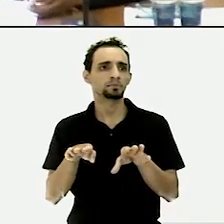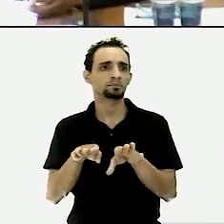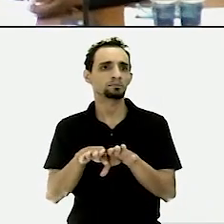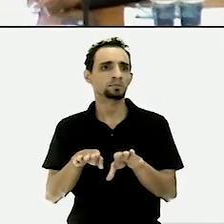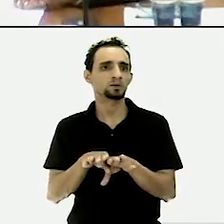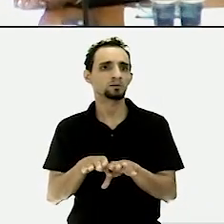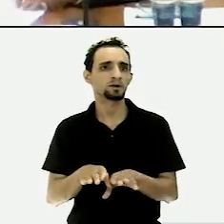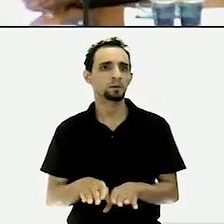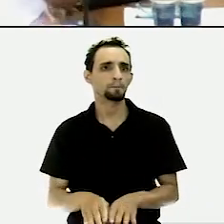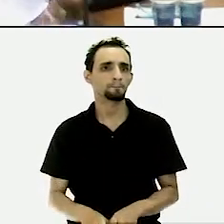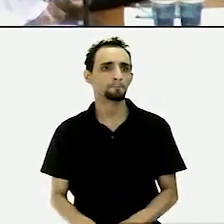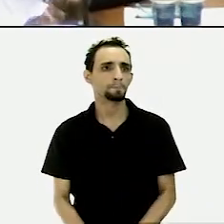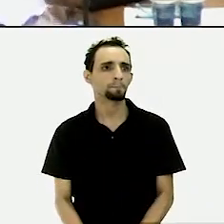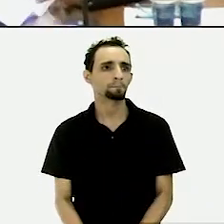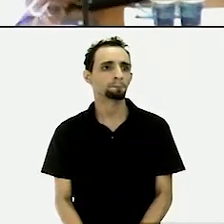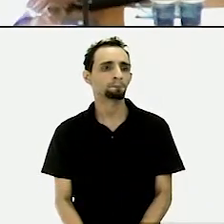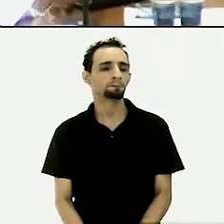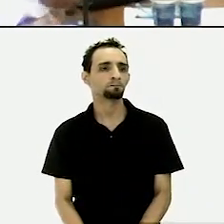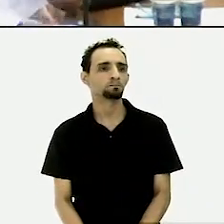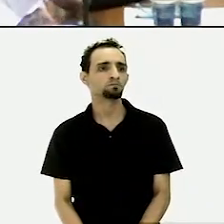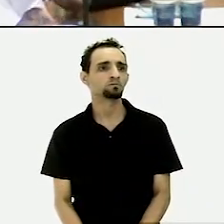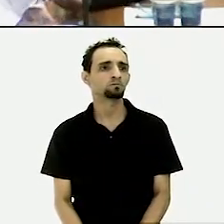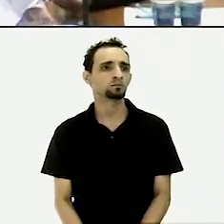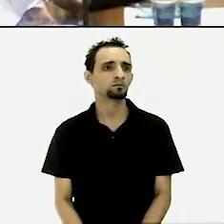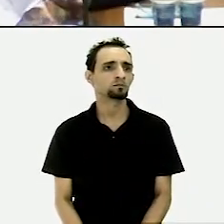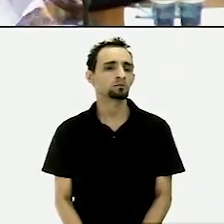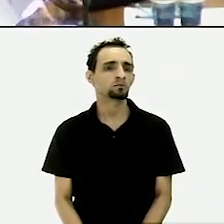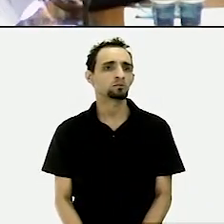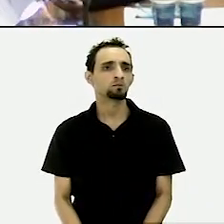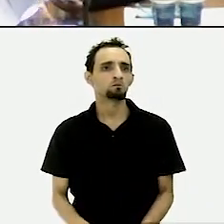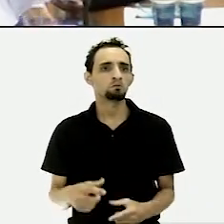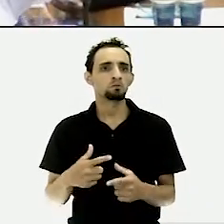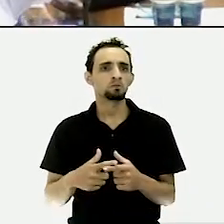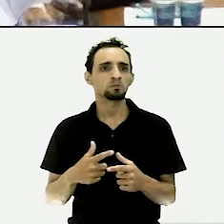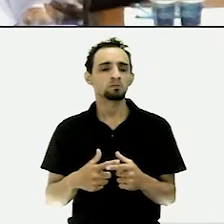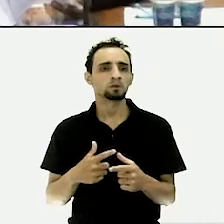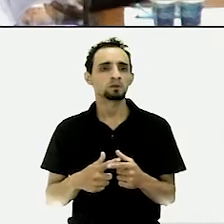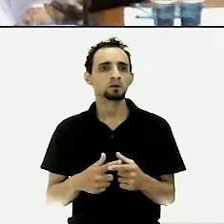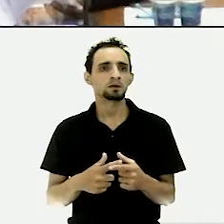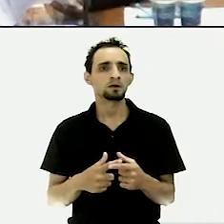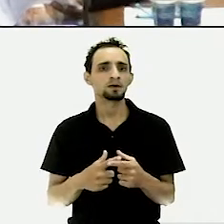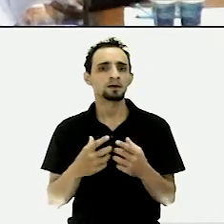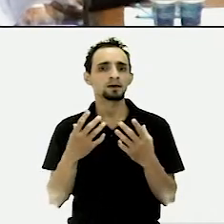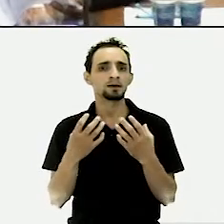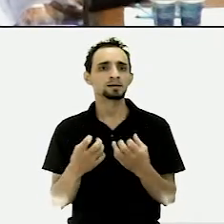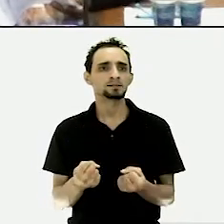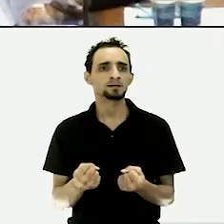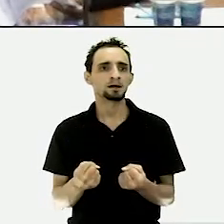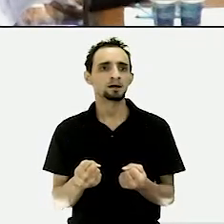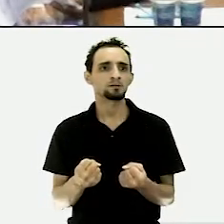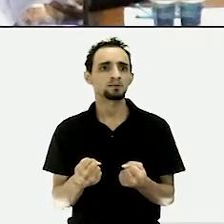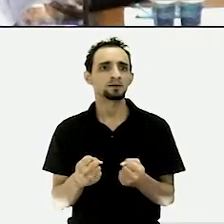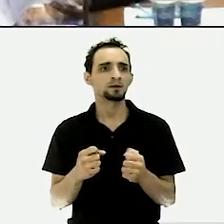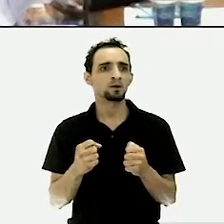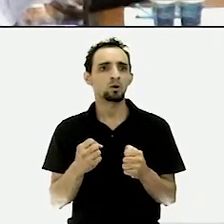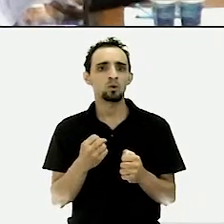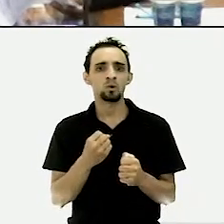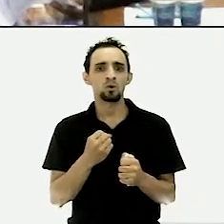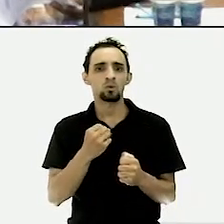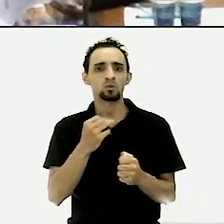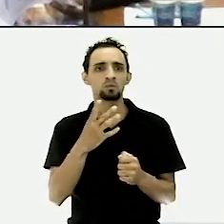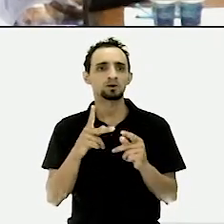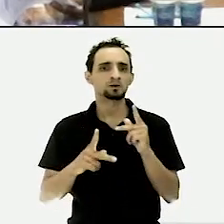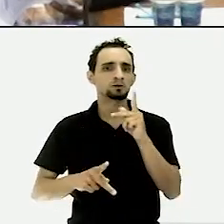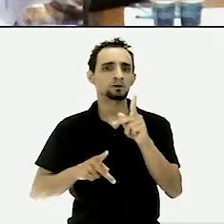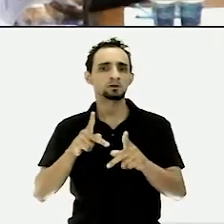redes sociais uma exaltação ao senhor Marco Antônio Heredia Viveiros, ex-marido da ativista pelos